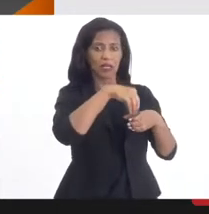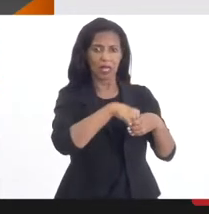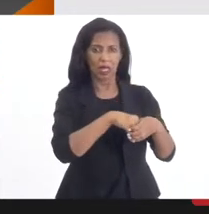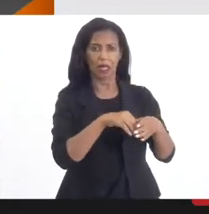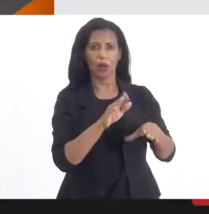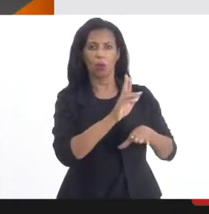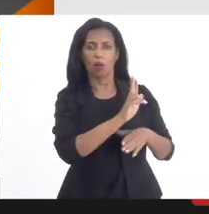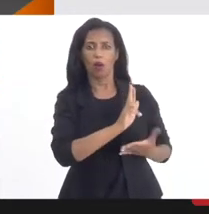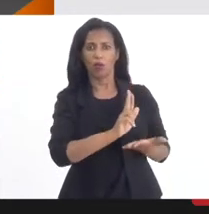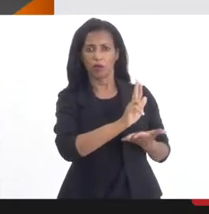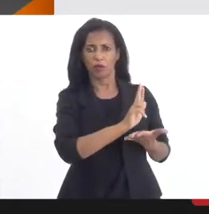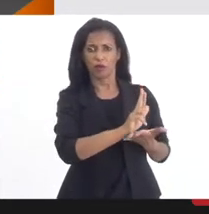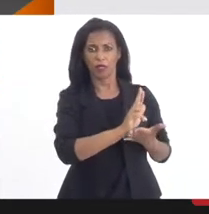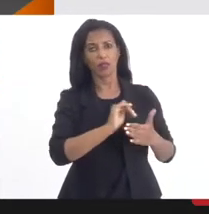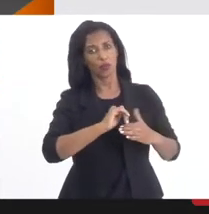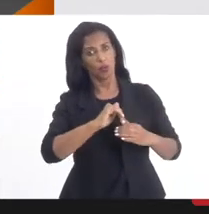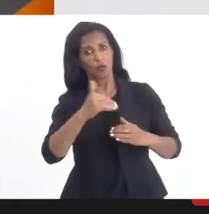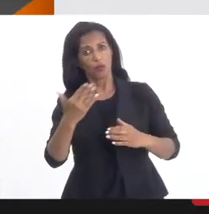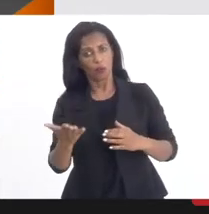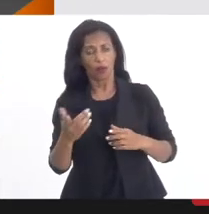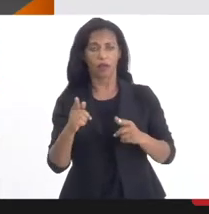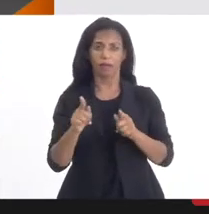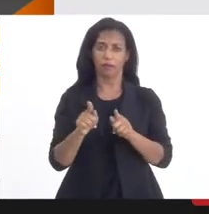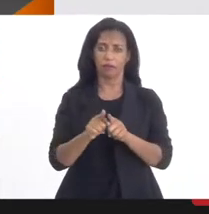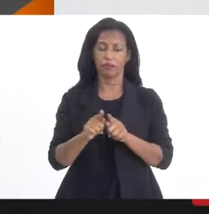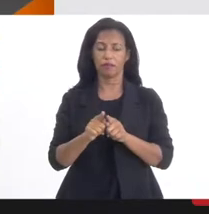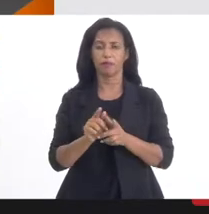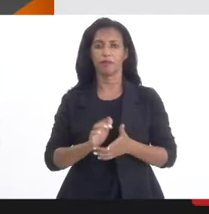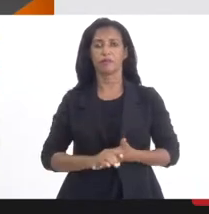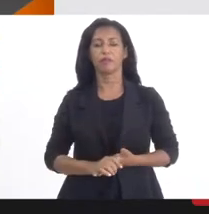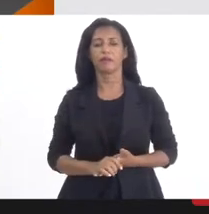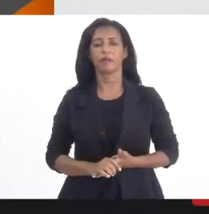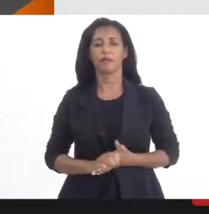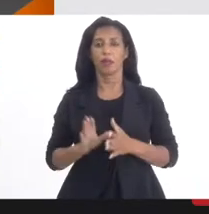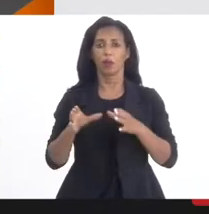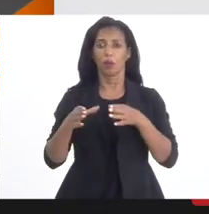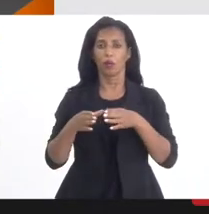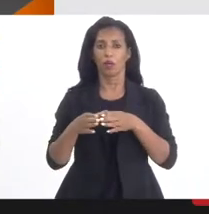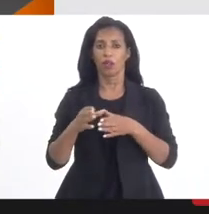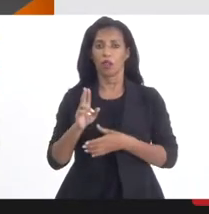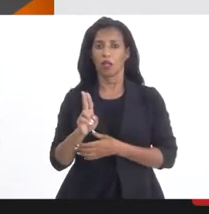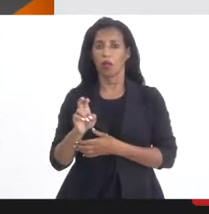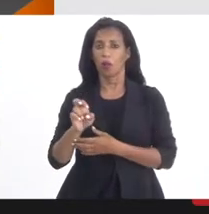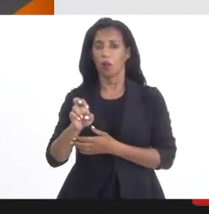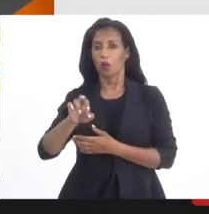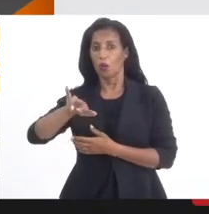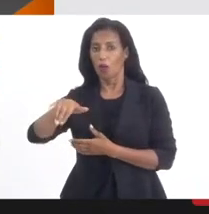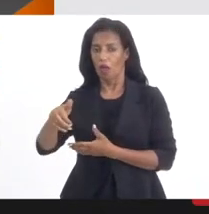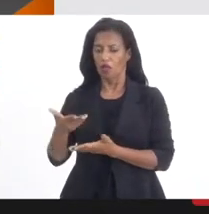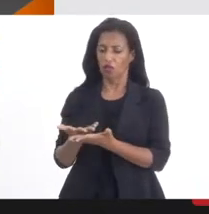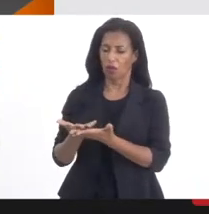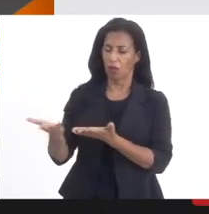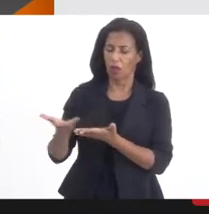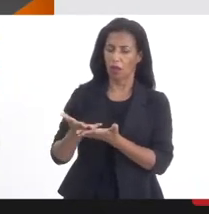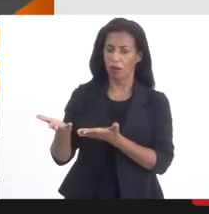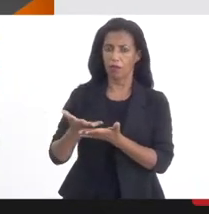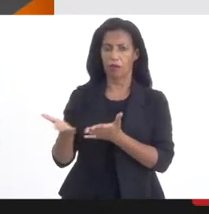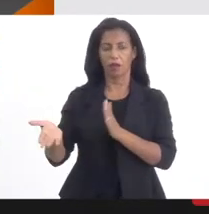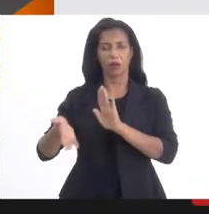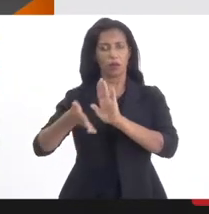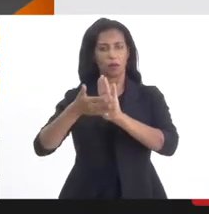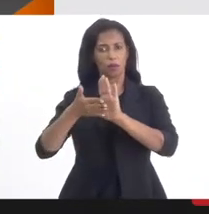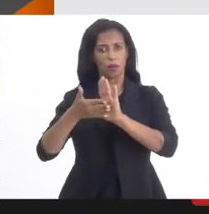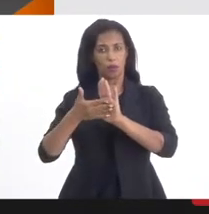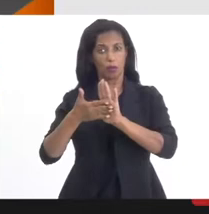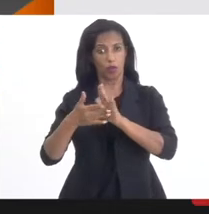com o apoio da comunidade externa da comunidade interna da UERJ, encaminhamos essa proposta ao Executivo